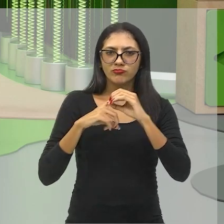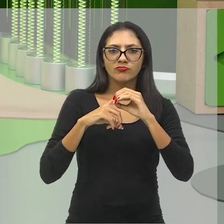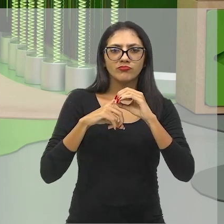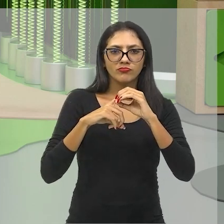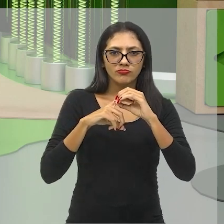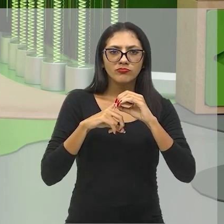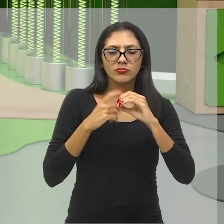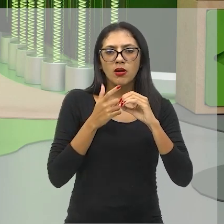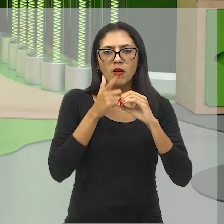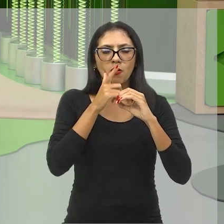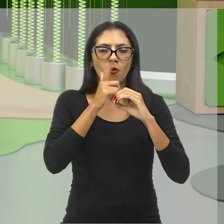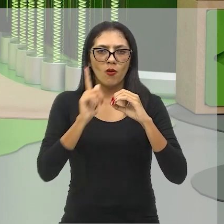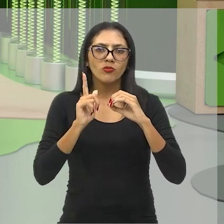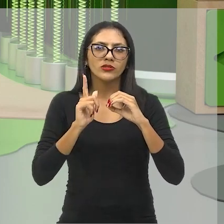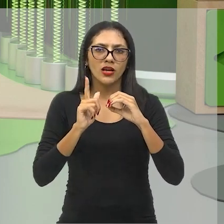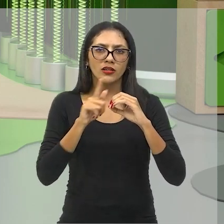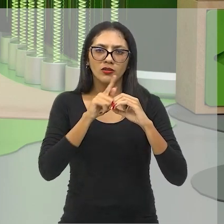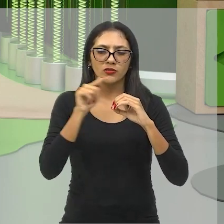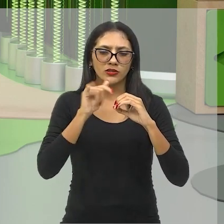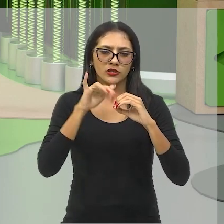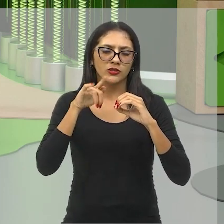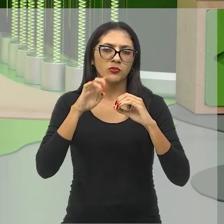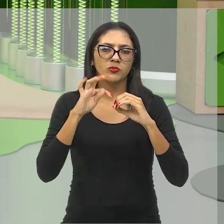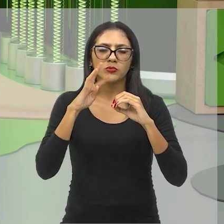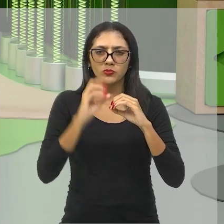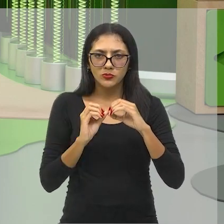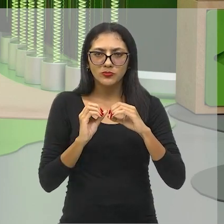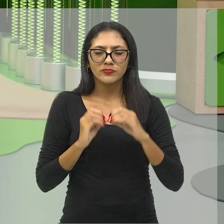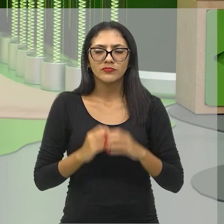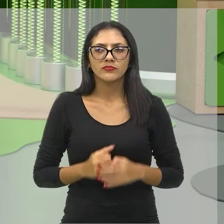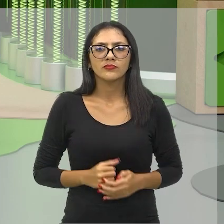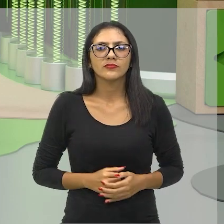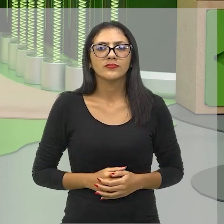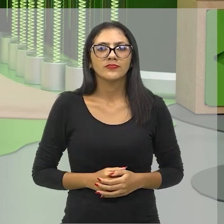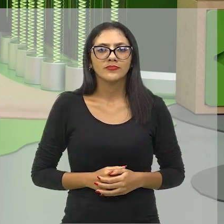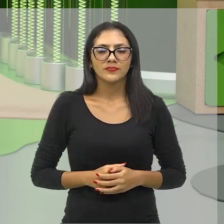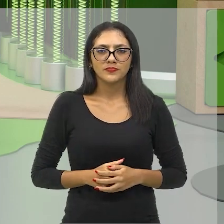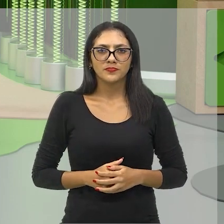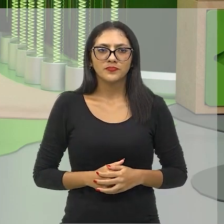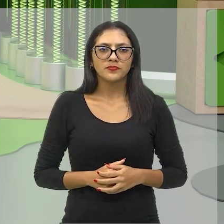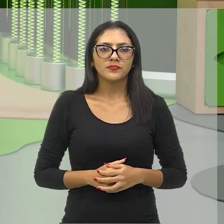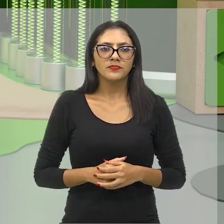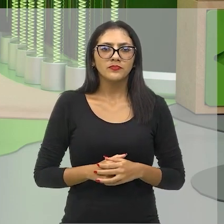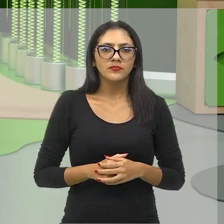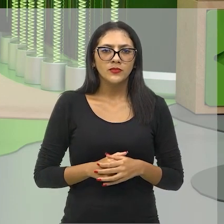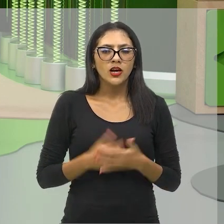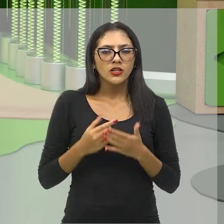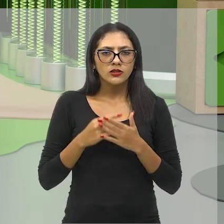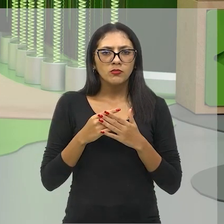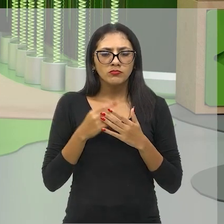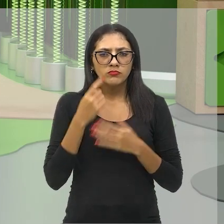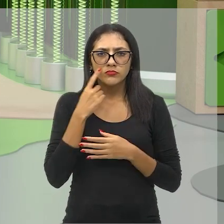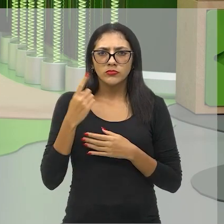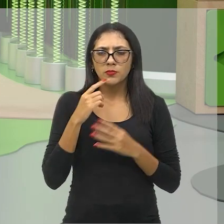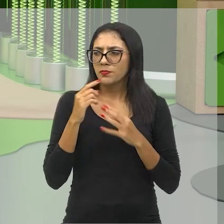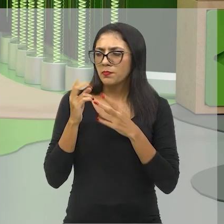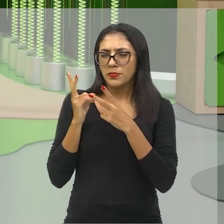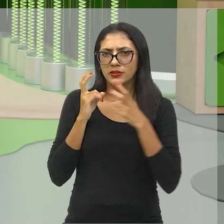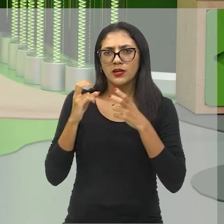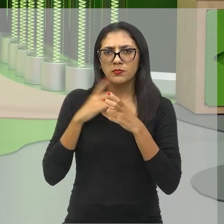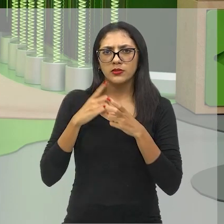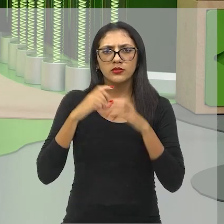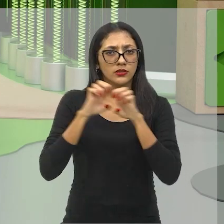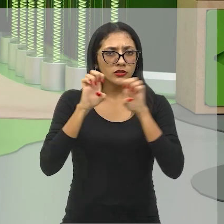feminino, que é a fecundação, como a gente pôde observar, certo? Então, as estruturas, você observa que